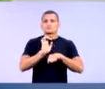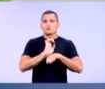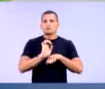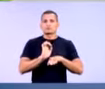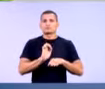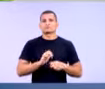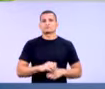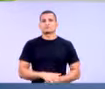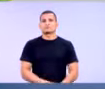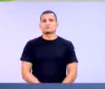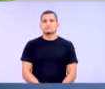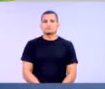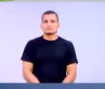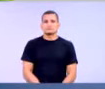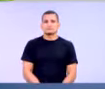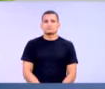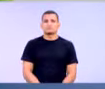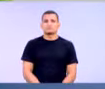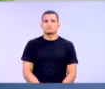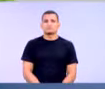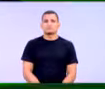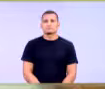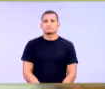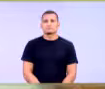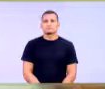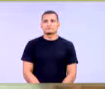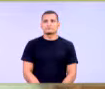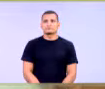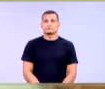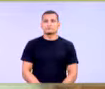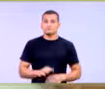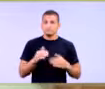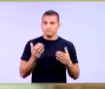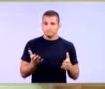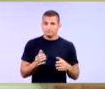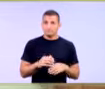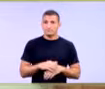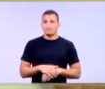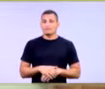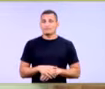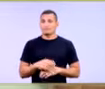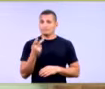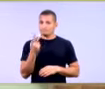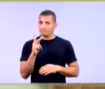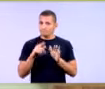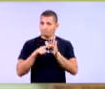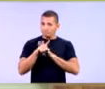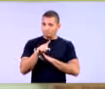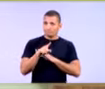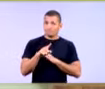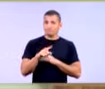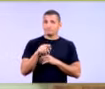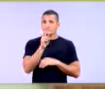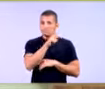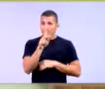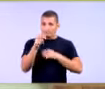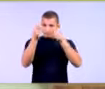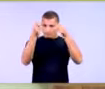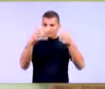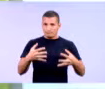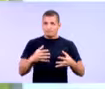duração da carga horária do estágio. Então, olha só, Antonilton, essa sua questão a professora Sara vai esclarecer.